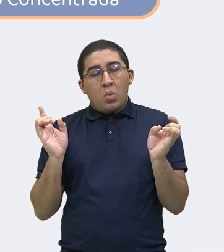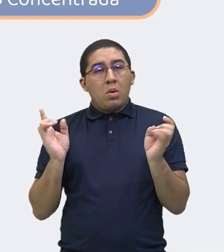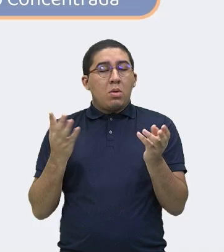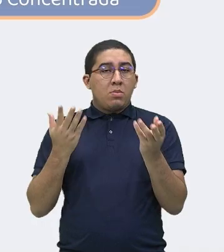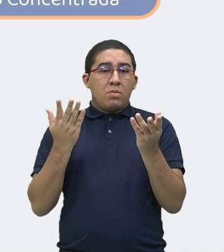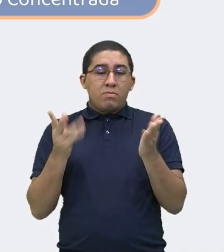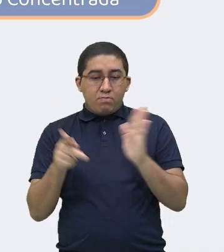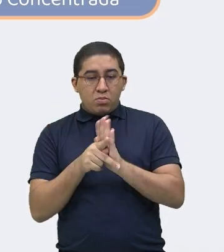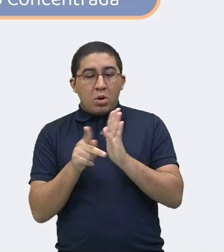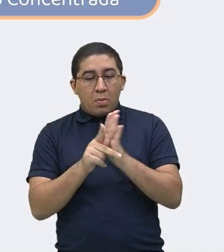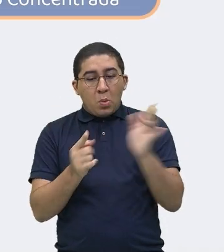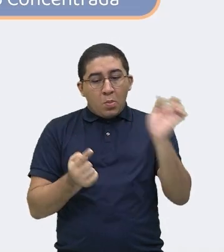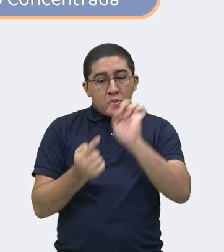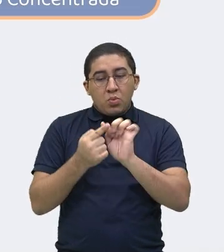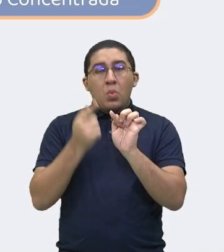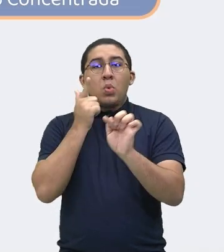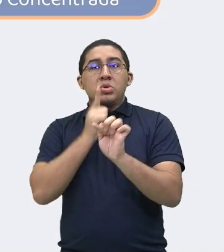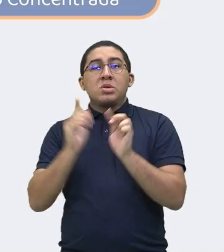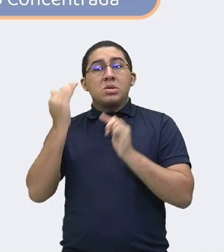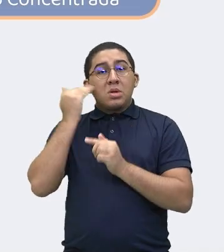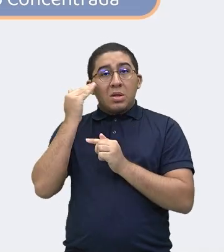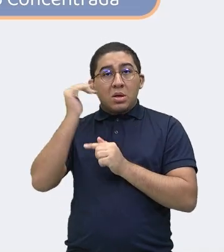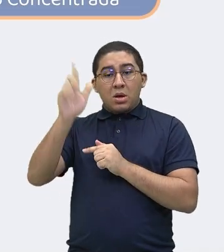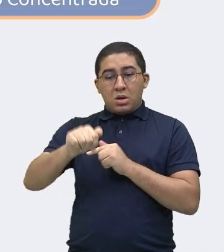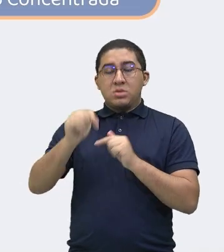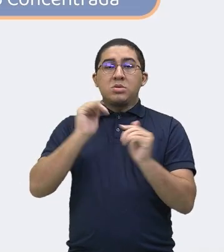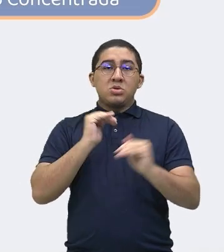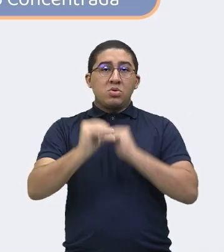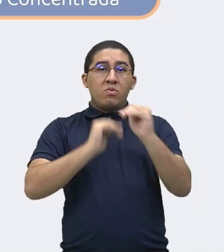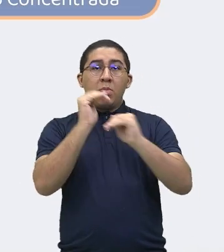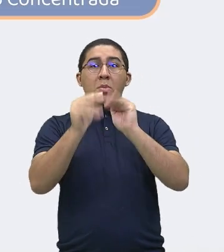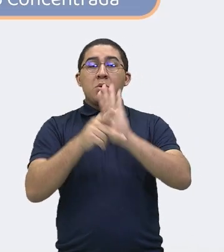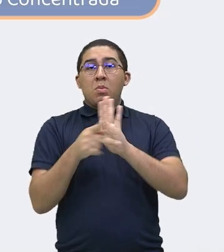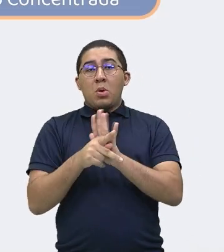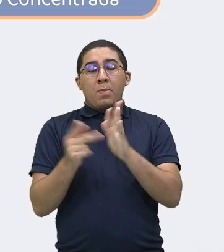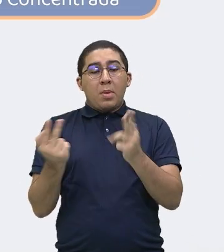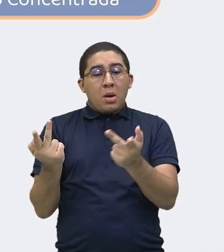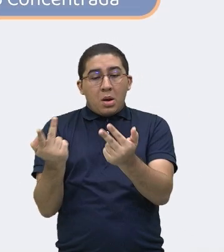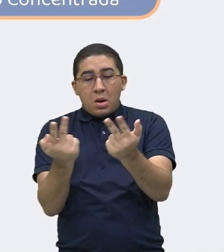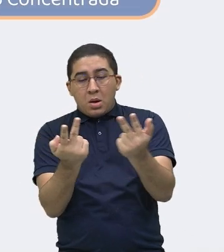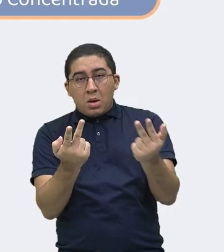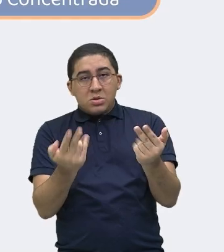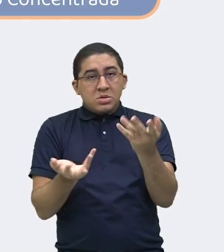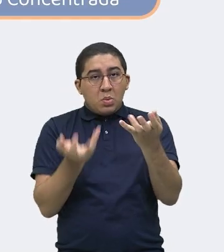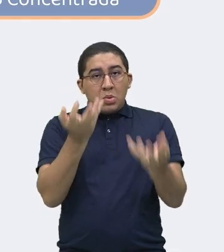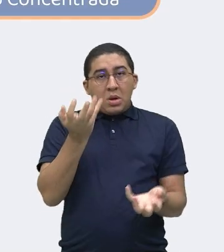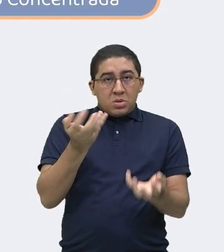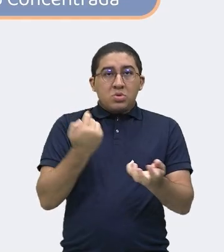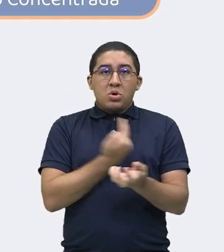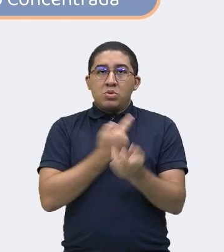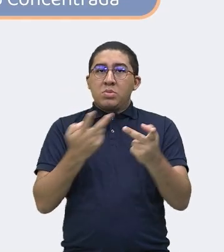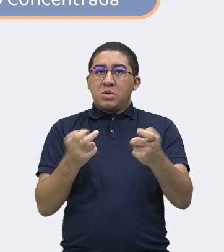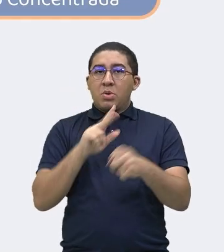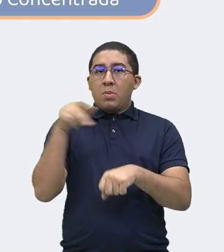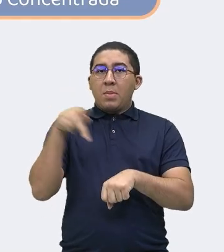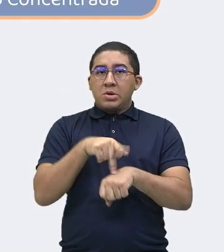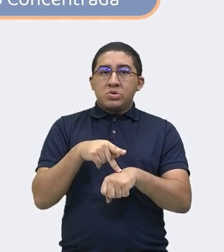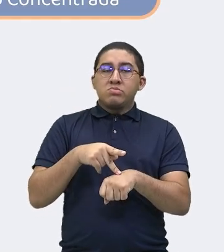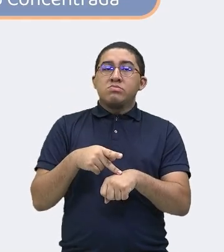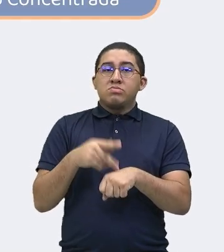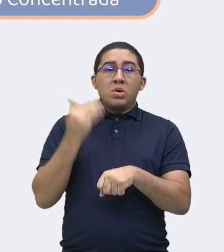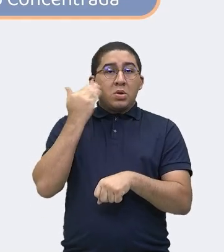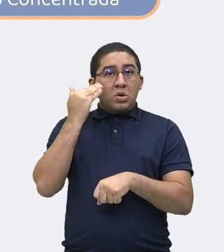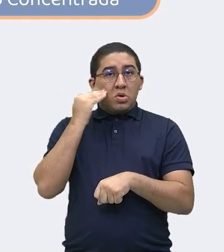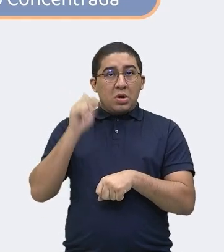esse desenvolvimento, né, a essa desigualdade que a gente observa no nosso país, dentro dessa